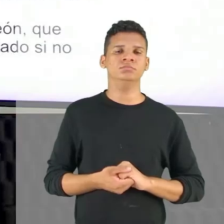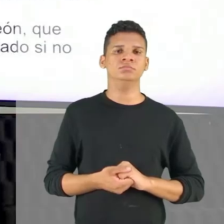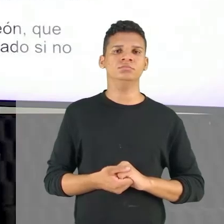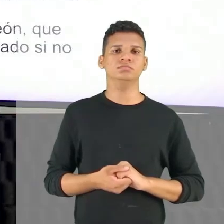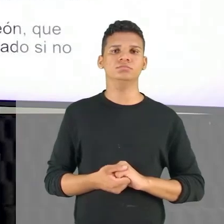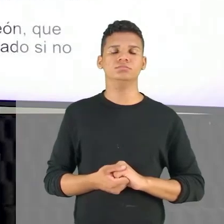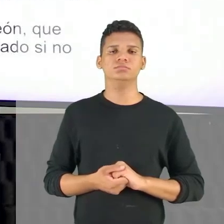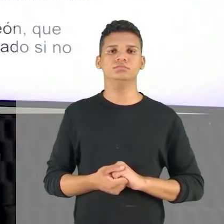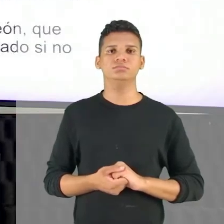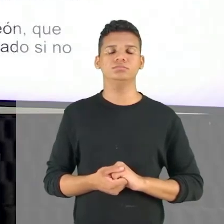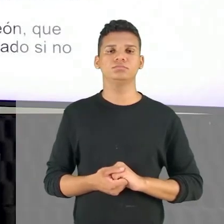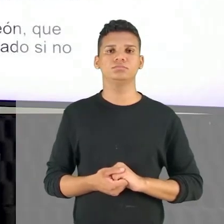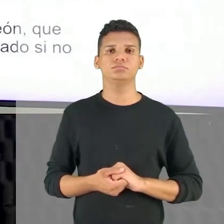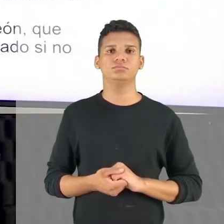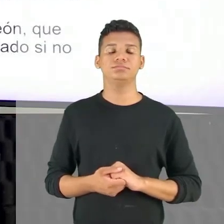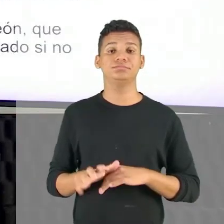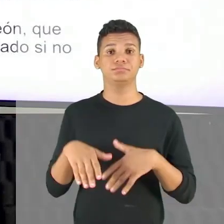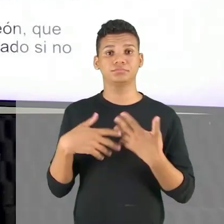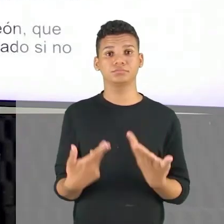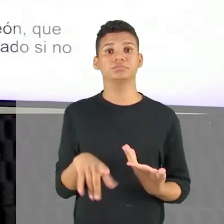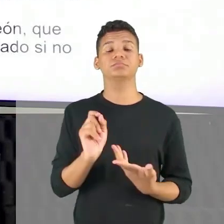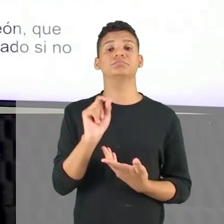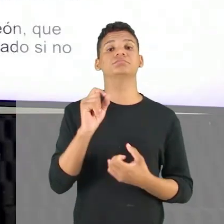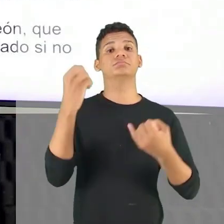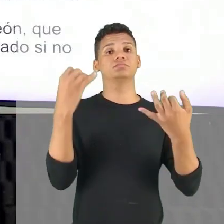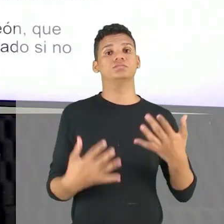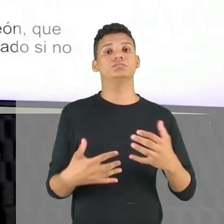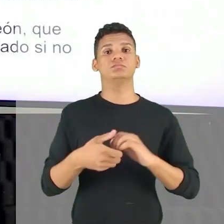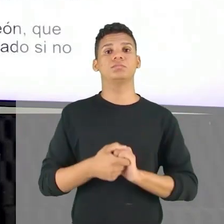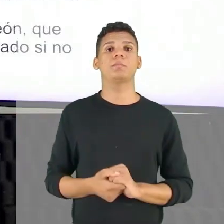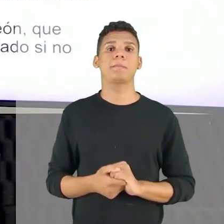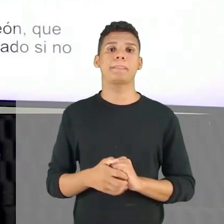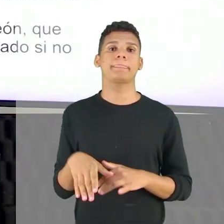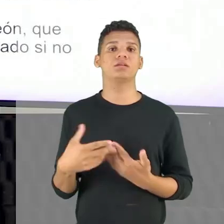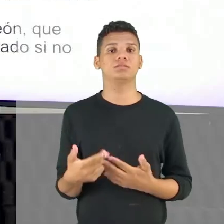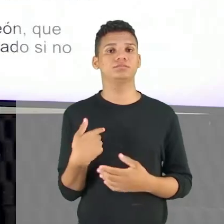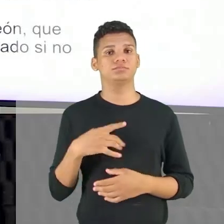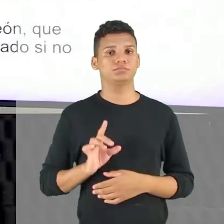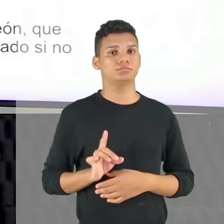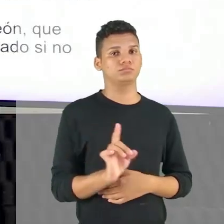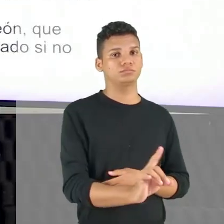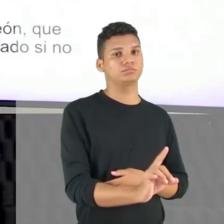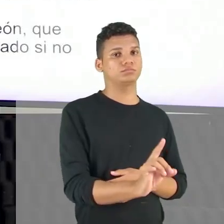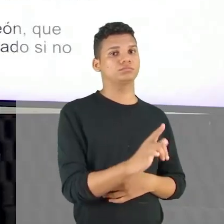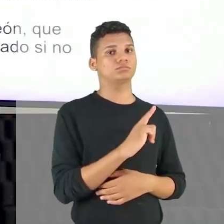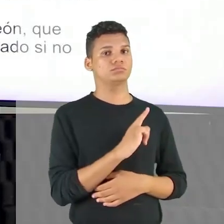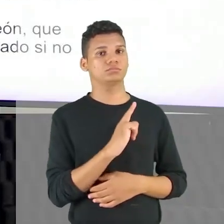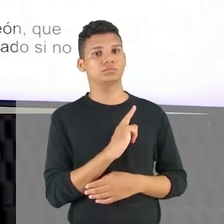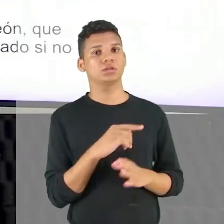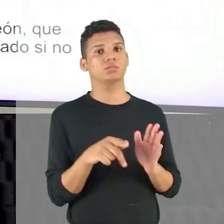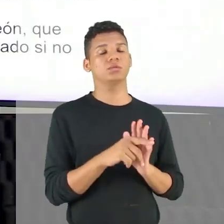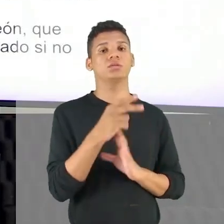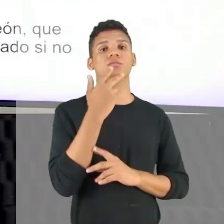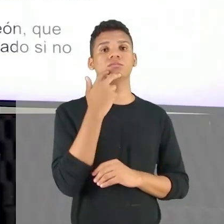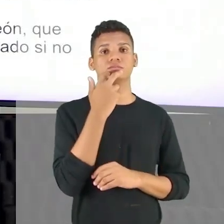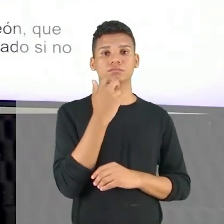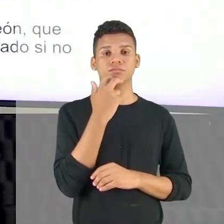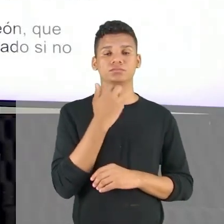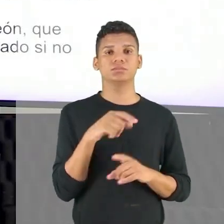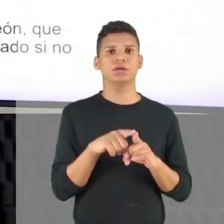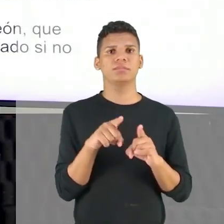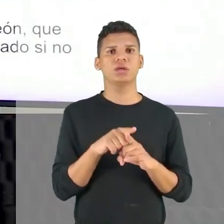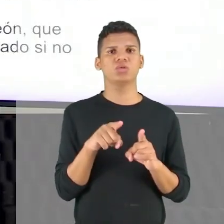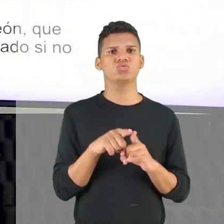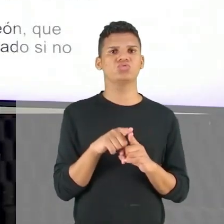se sair a las cabras. Então, o que diz aqui? Eles chegaram na cova, onde estavam as cabras montanhosas, e o leão